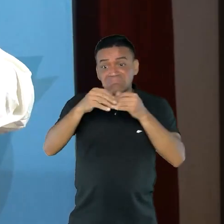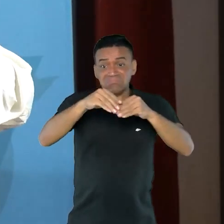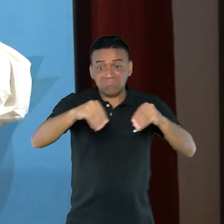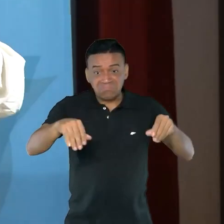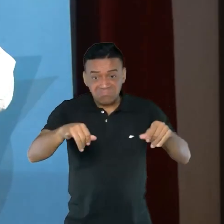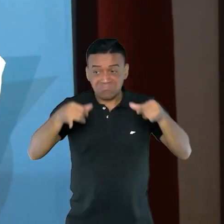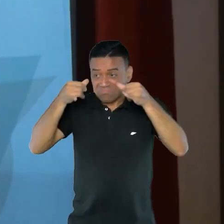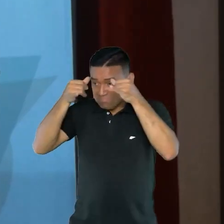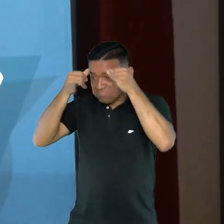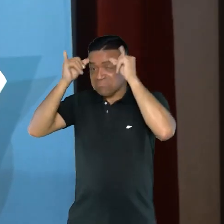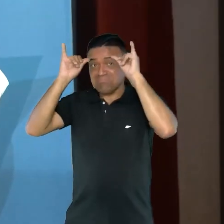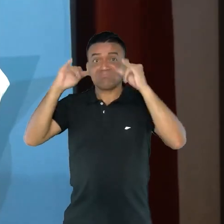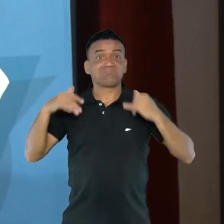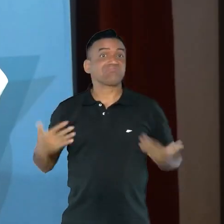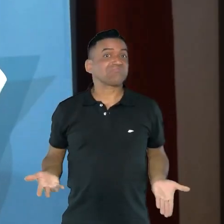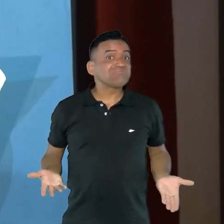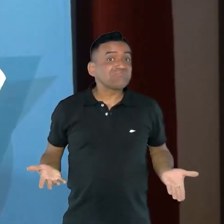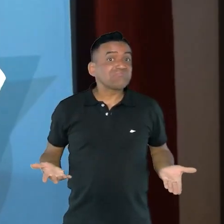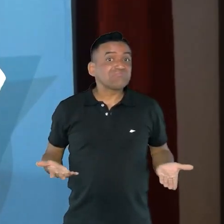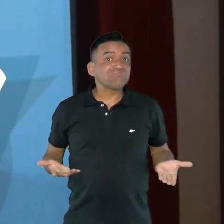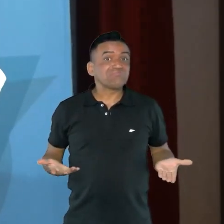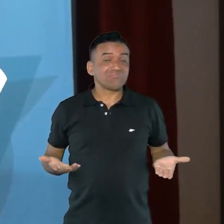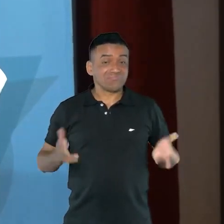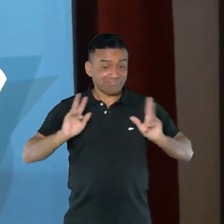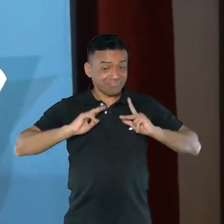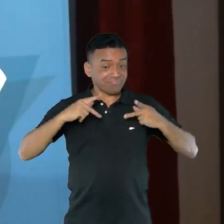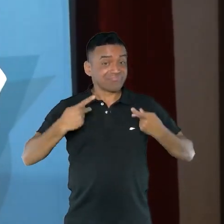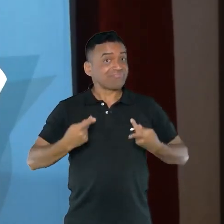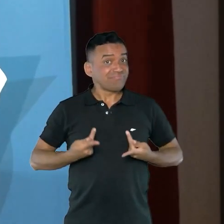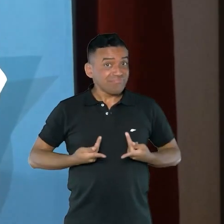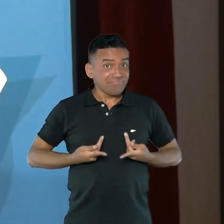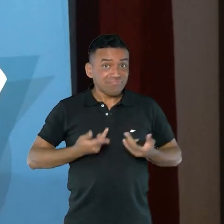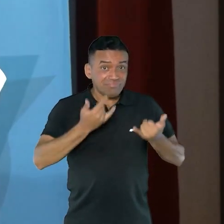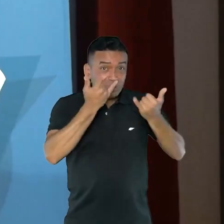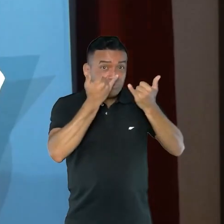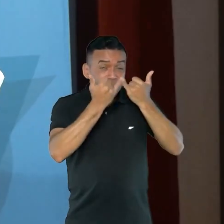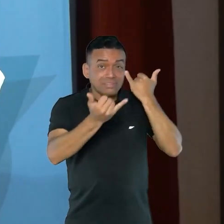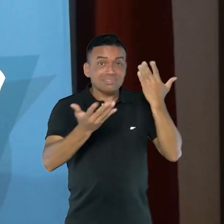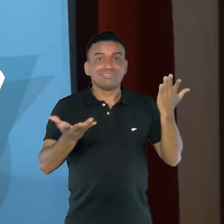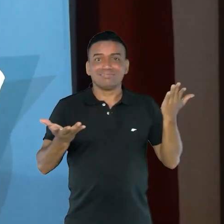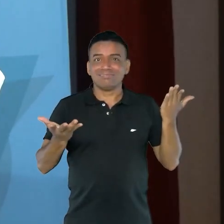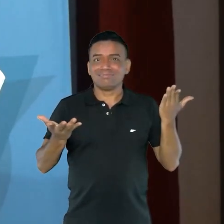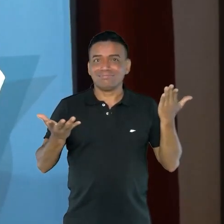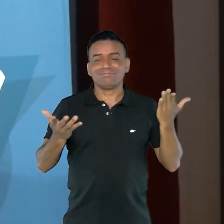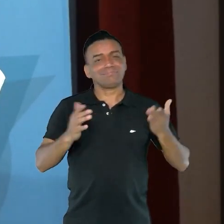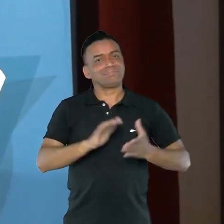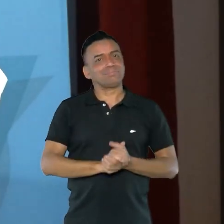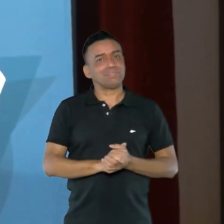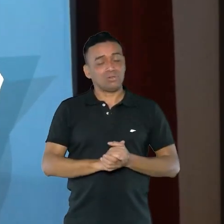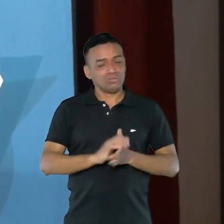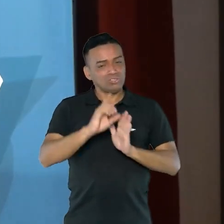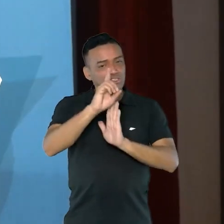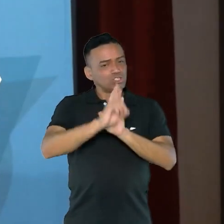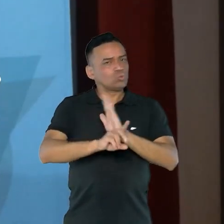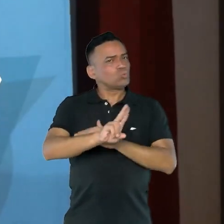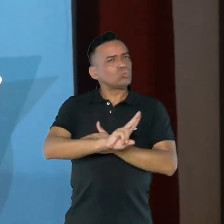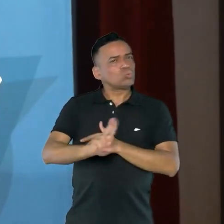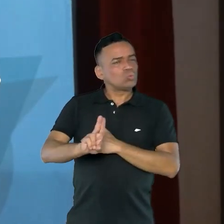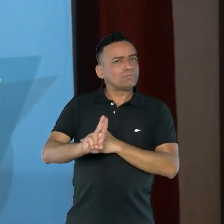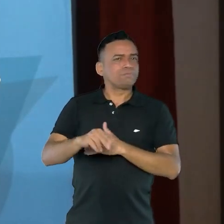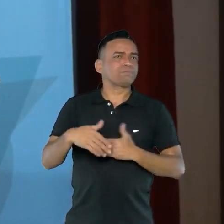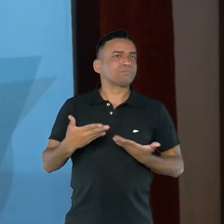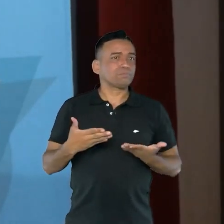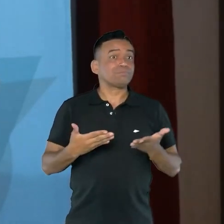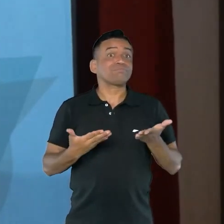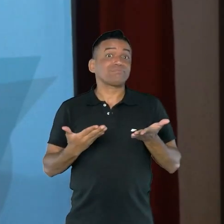né? Então, ter o direito ao próprio nome é ter o direito à dignidade, né? A gente vai ver que outros grupos também